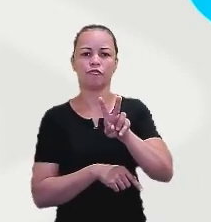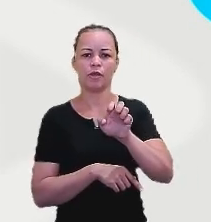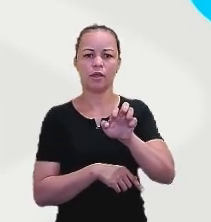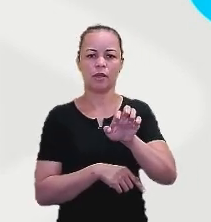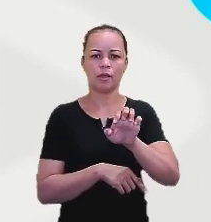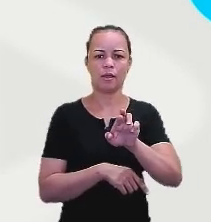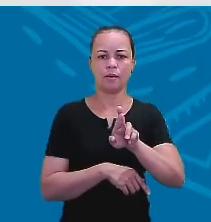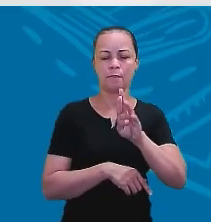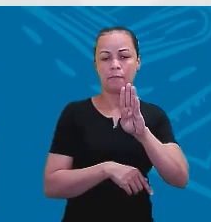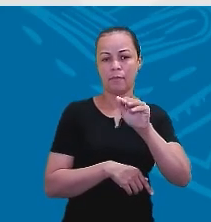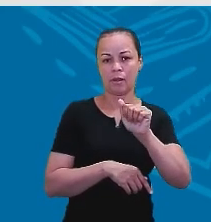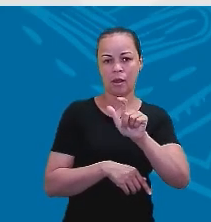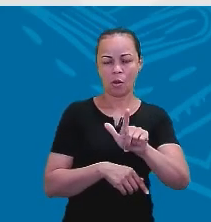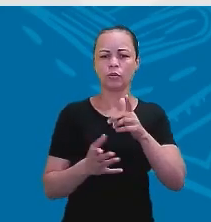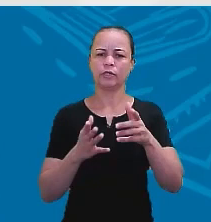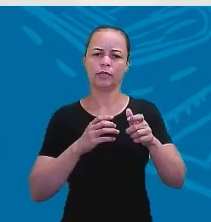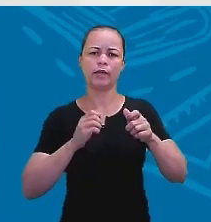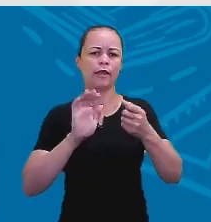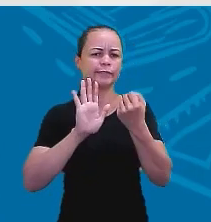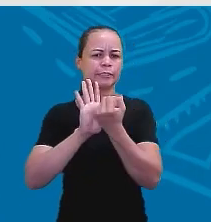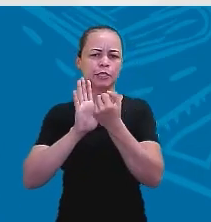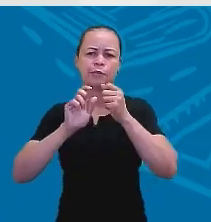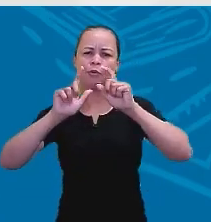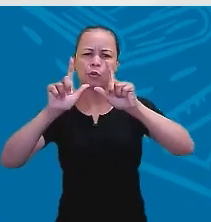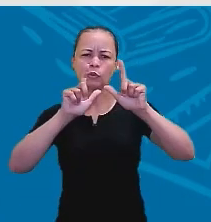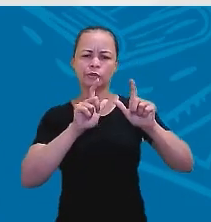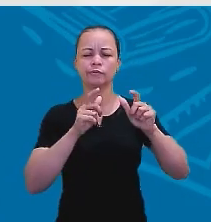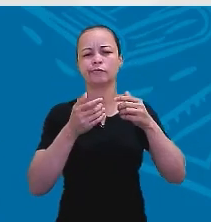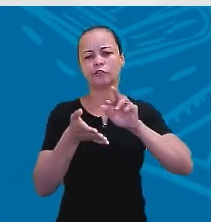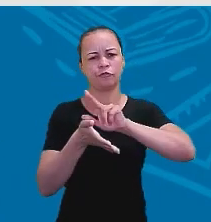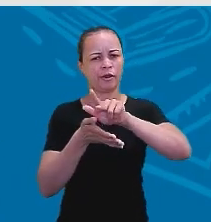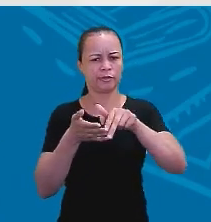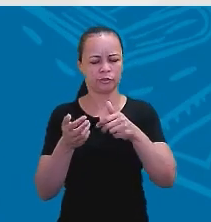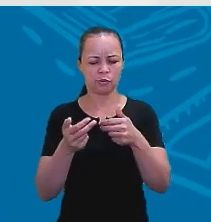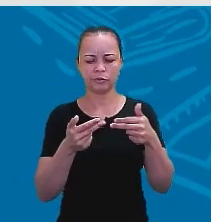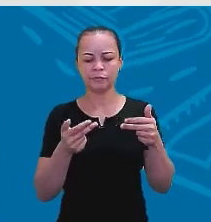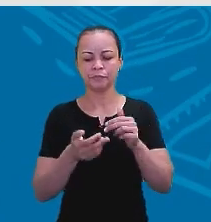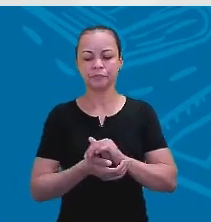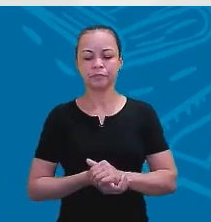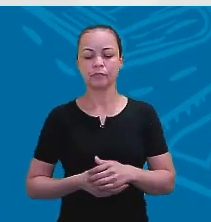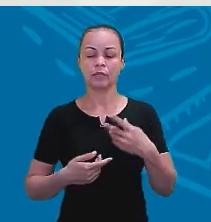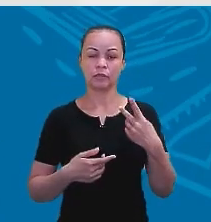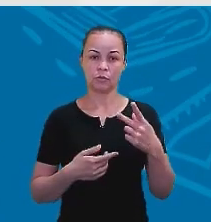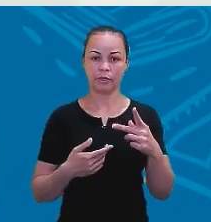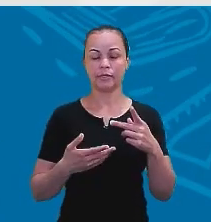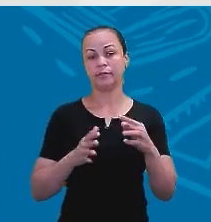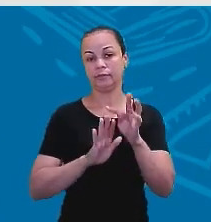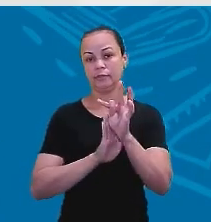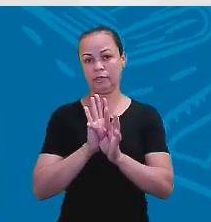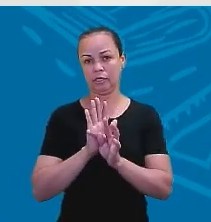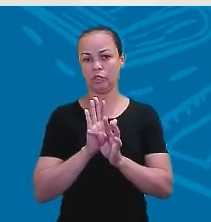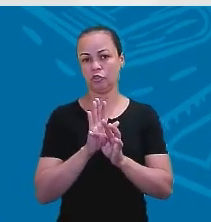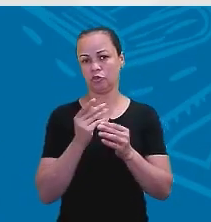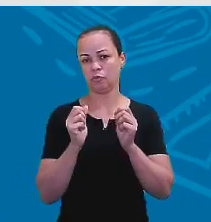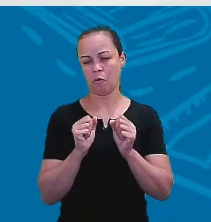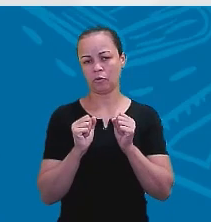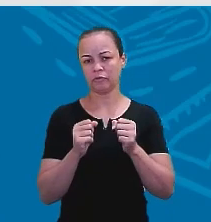nós também temos um texto. E esse texto aí pode também, para a gente fazer um sentido.